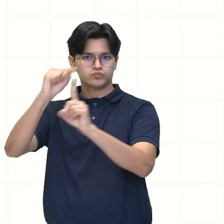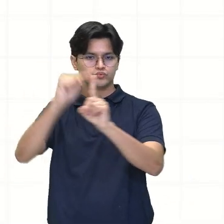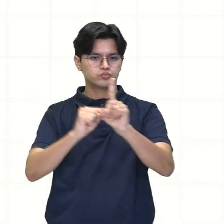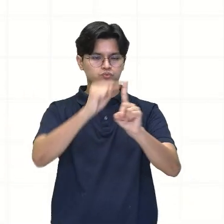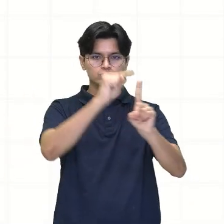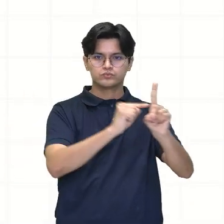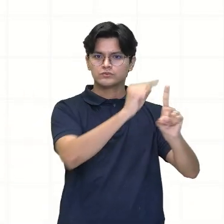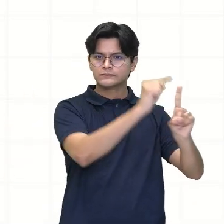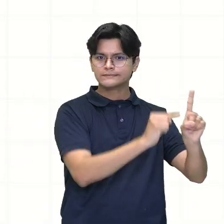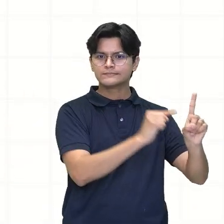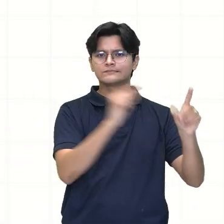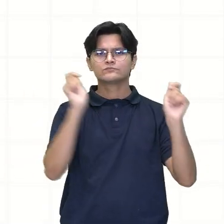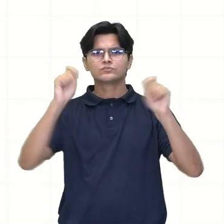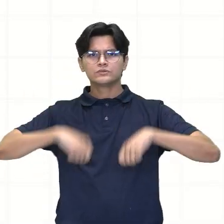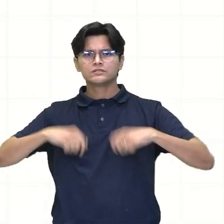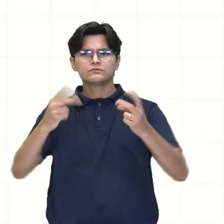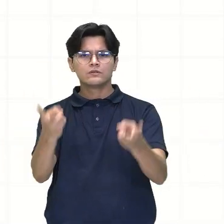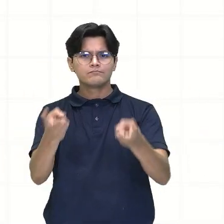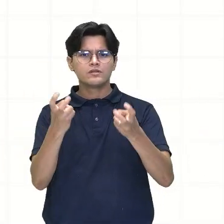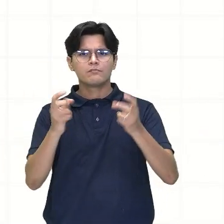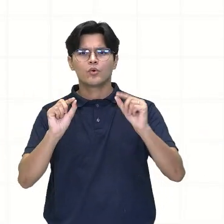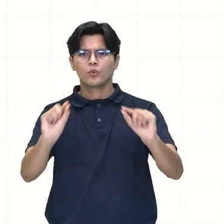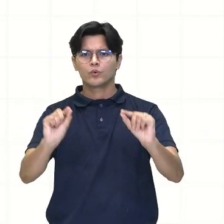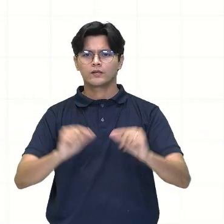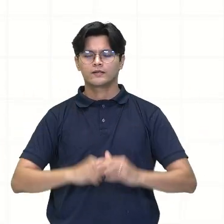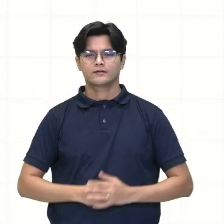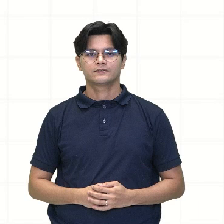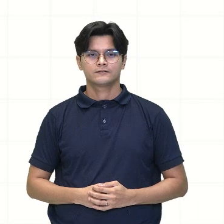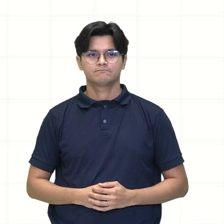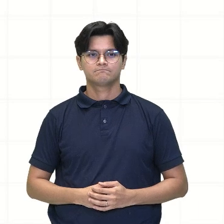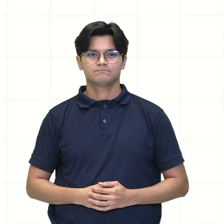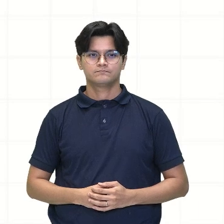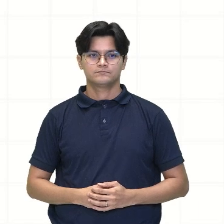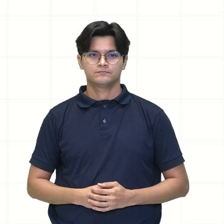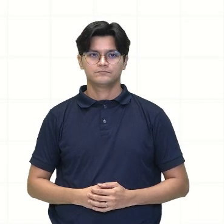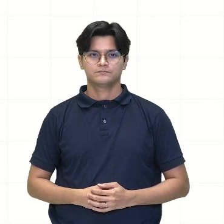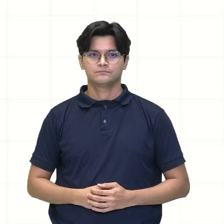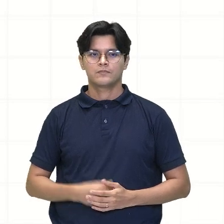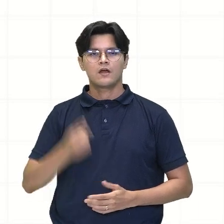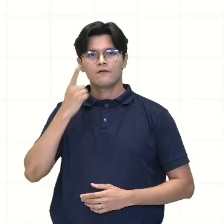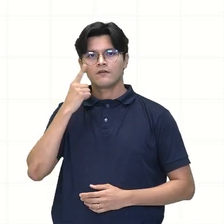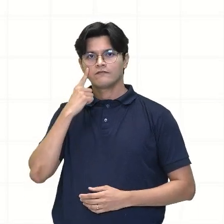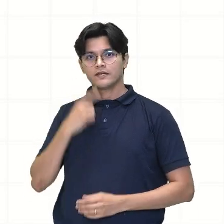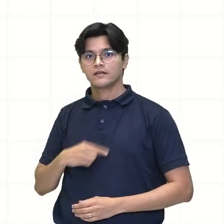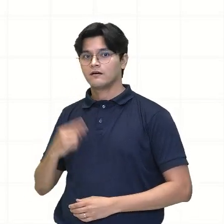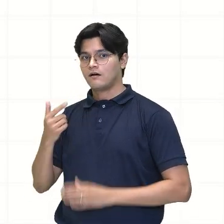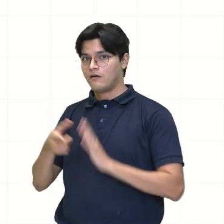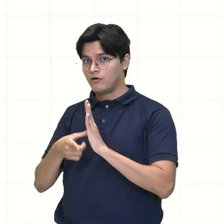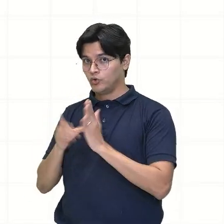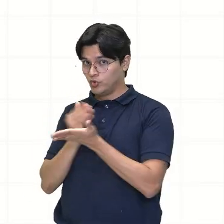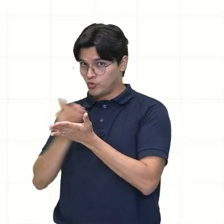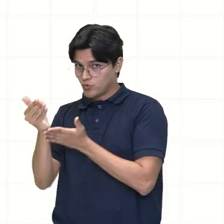já observar. Aqui estava acima do zero, ó, aqui o nosso zero.